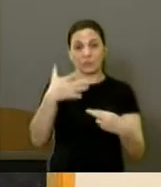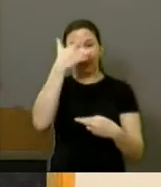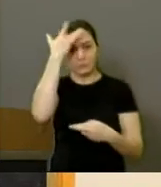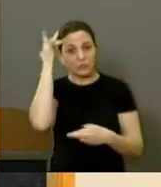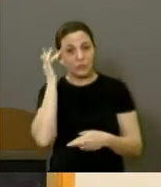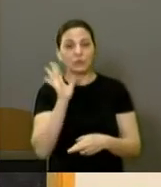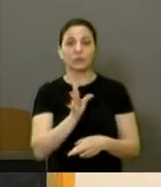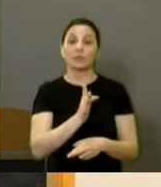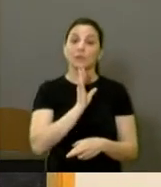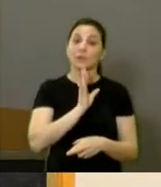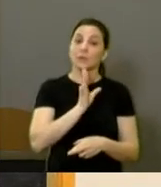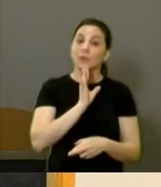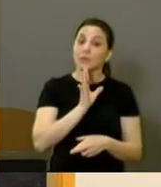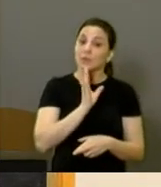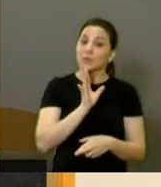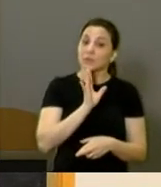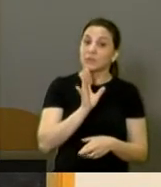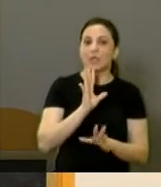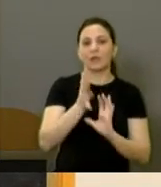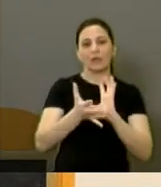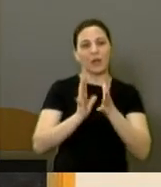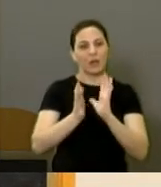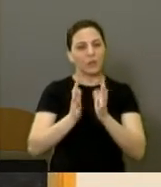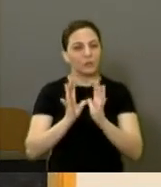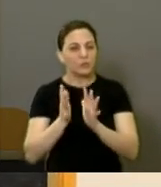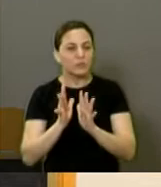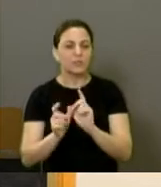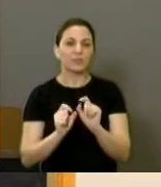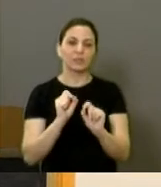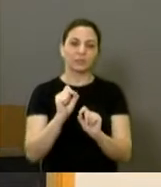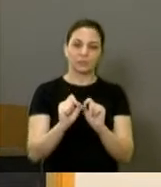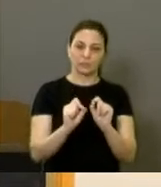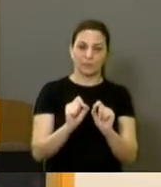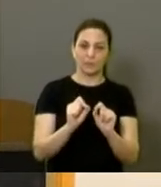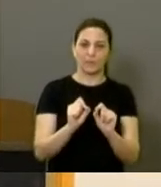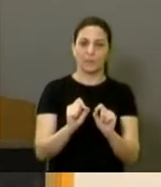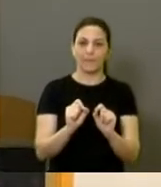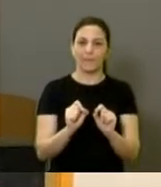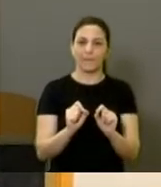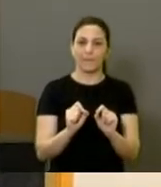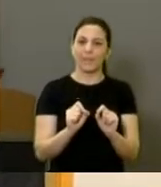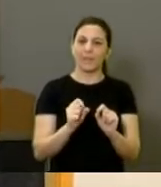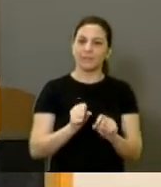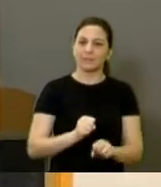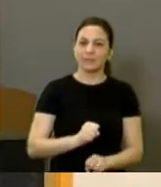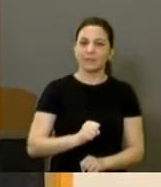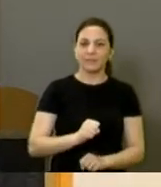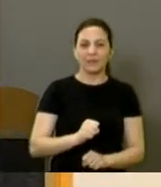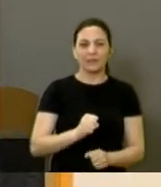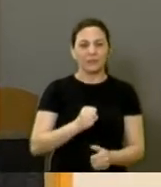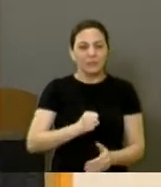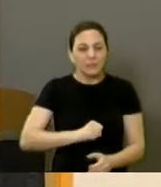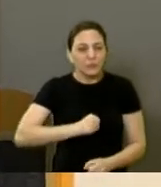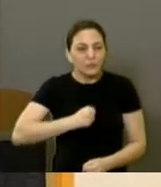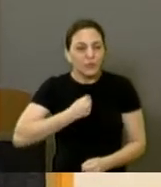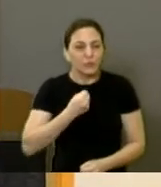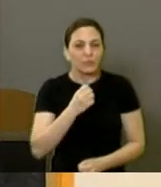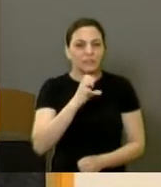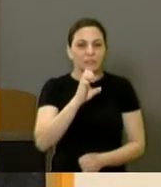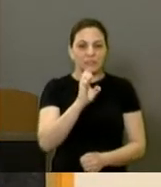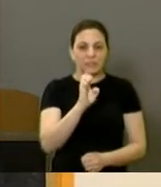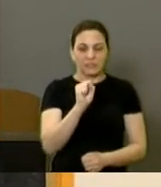têm conhecimento da língua de sinais, né? E existe um esforço aí do SENAI e